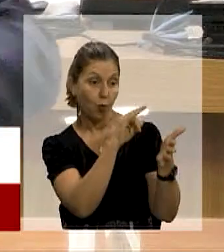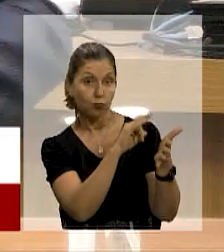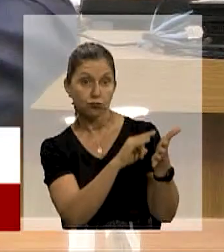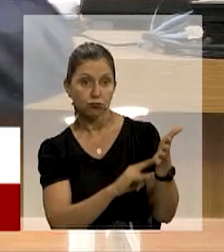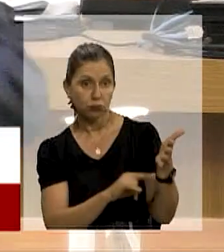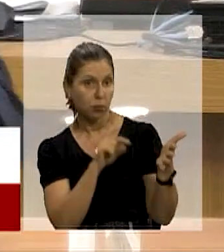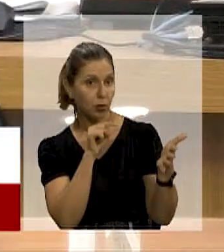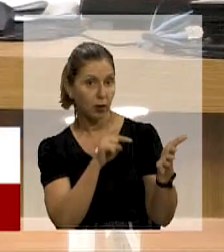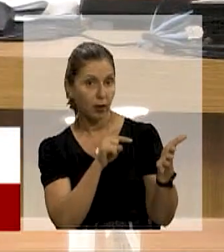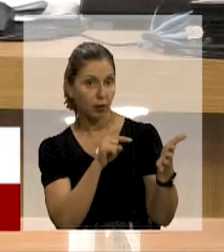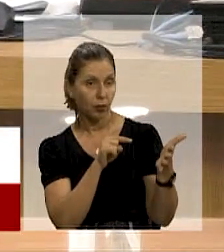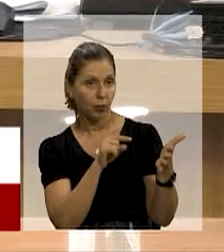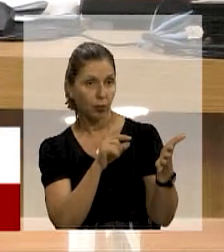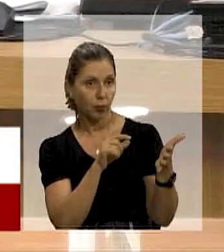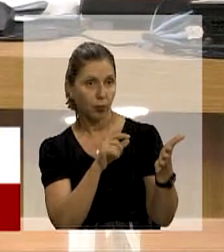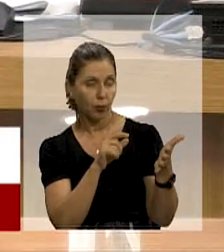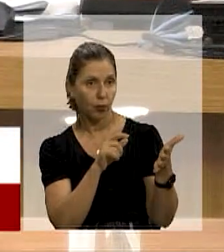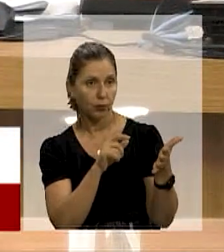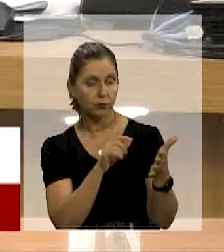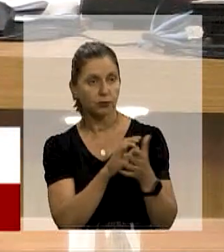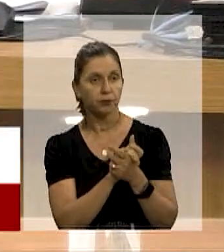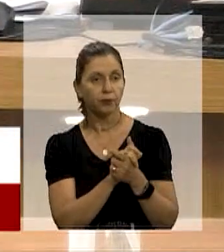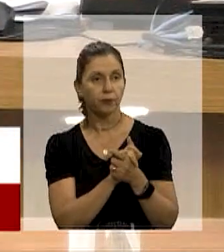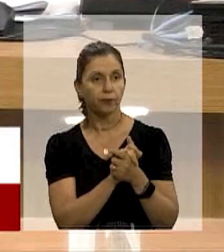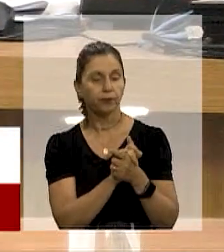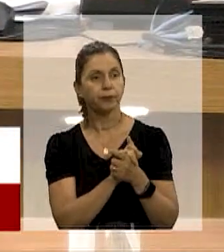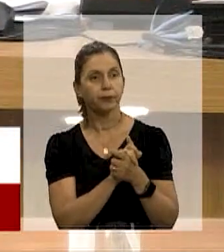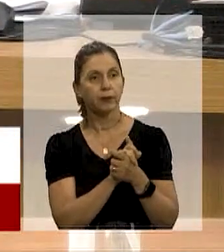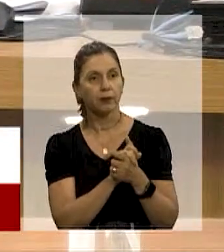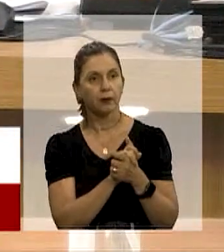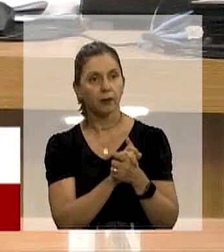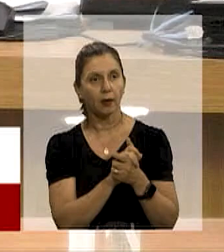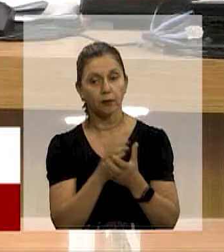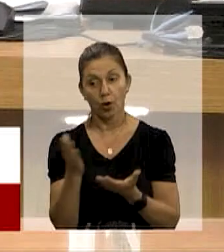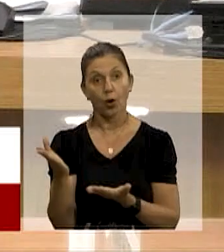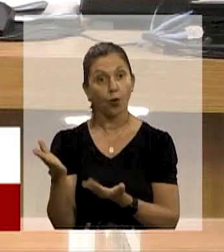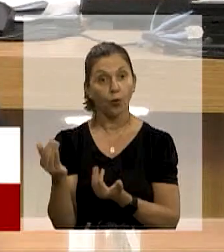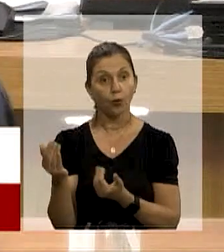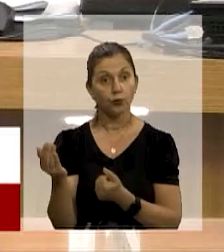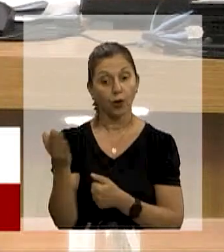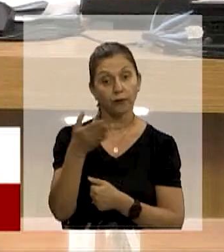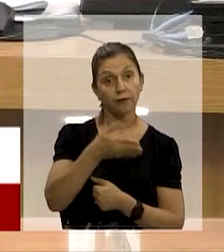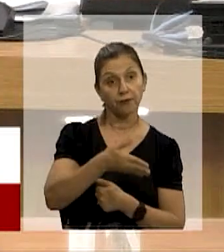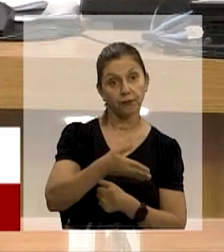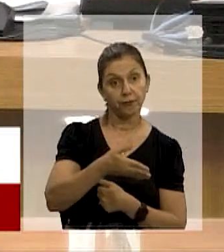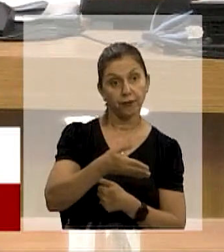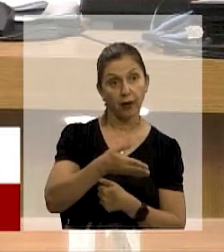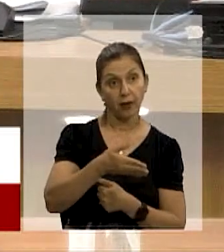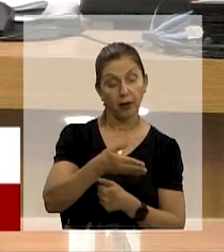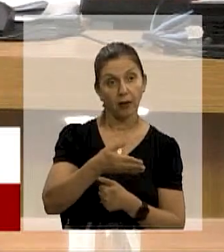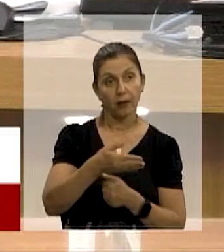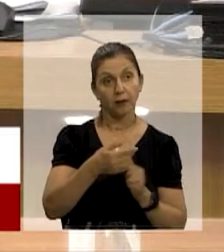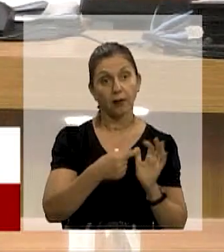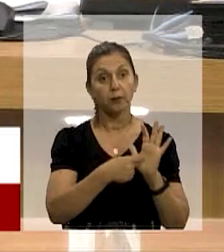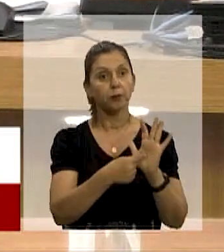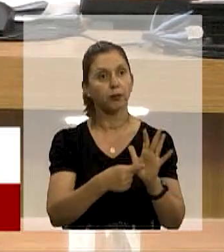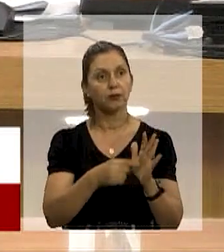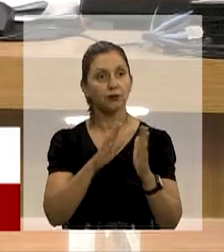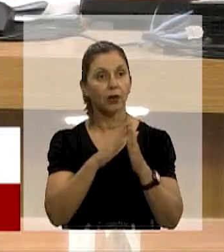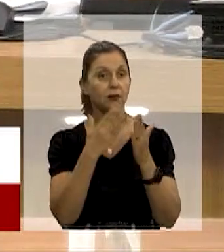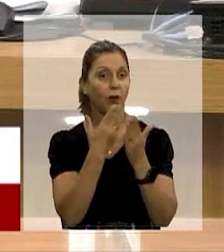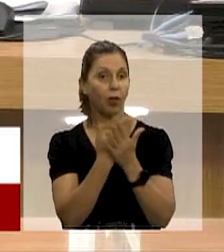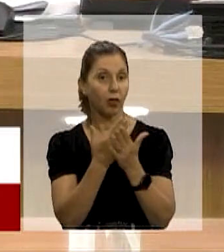modelo que o vereador jovem ele vem indicado pela direção da escola para compor o parlamento